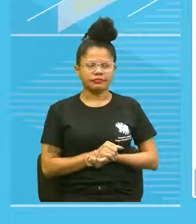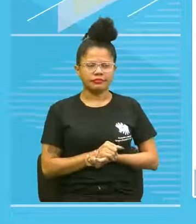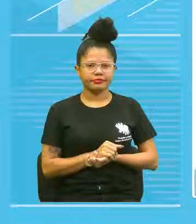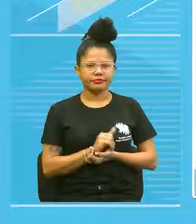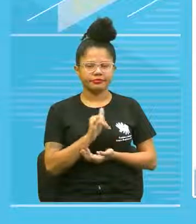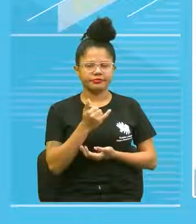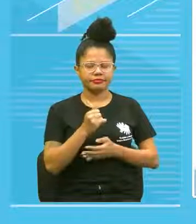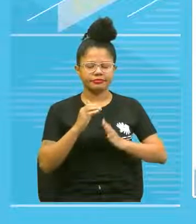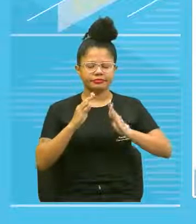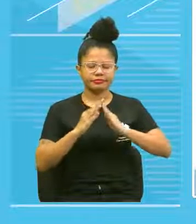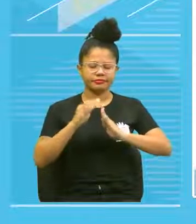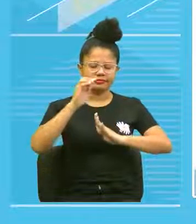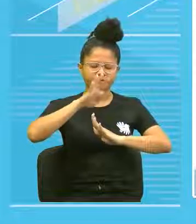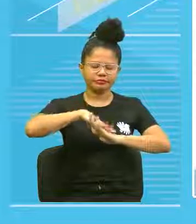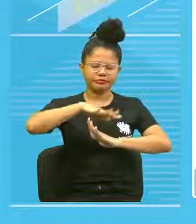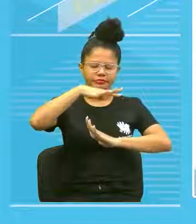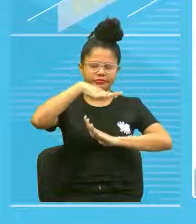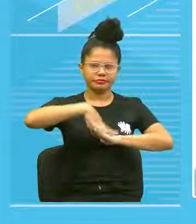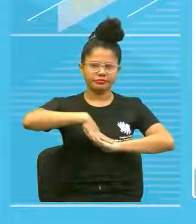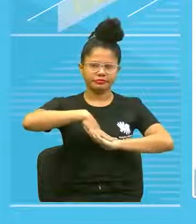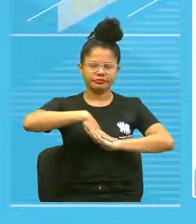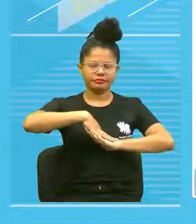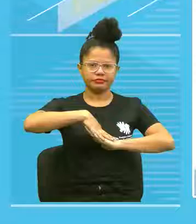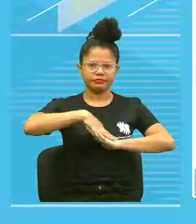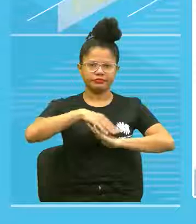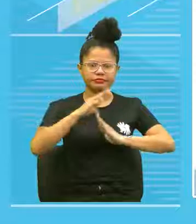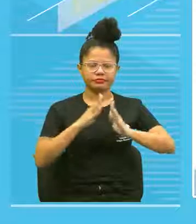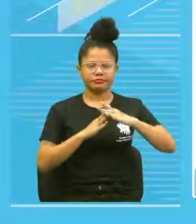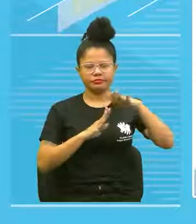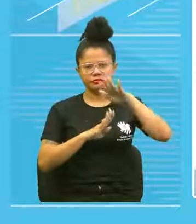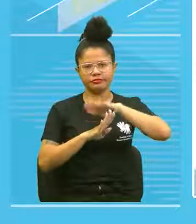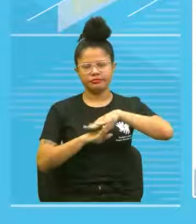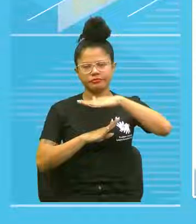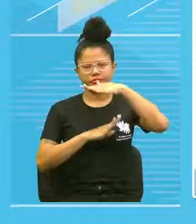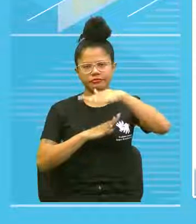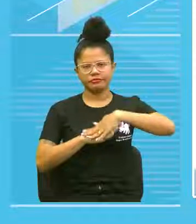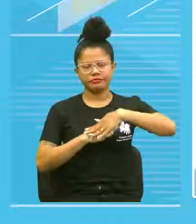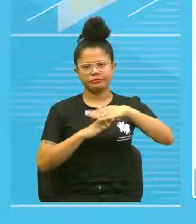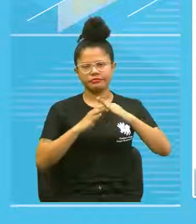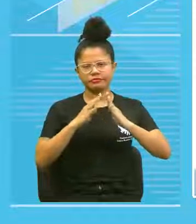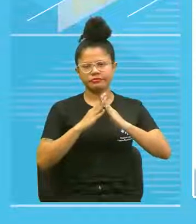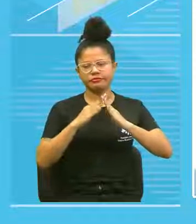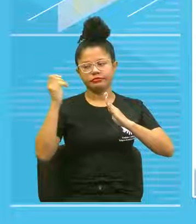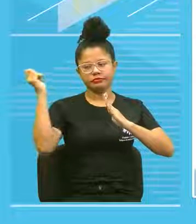a energia do sol energia solar